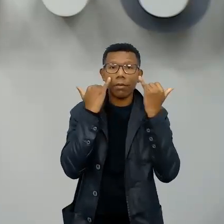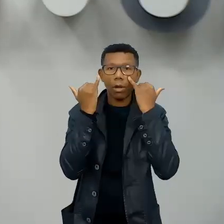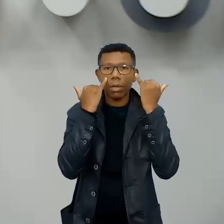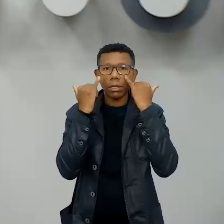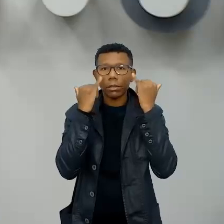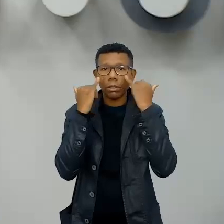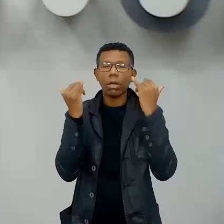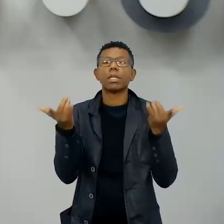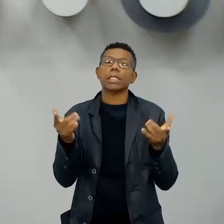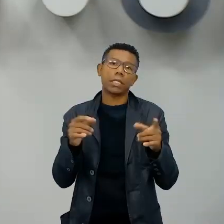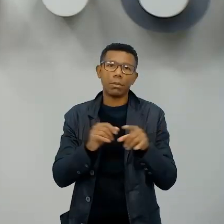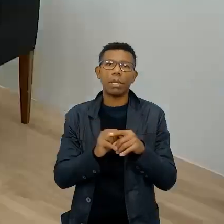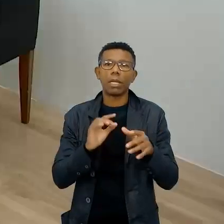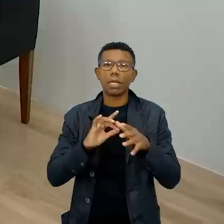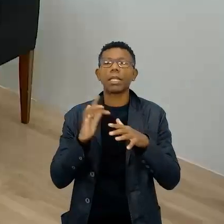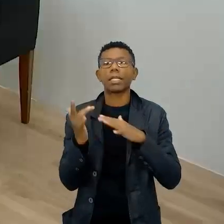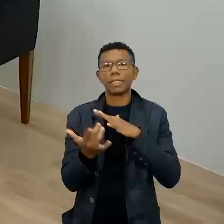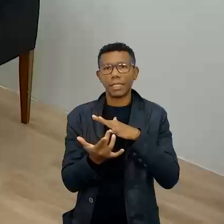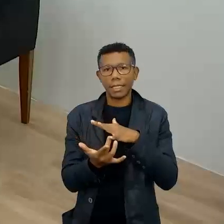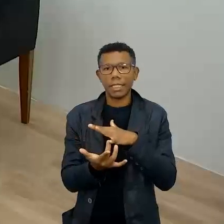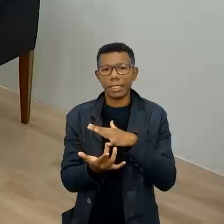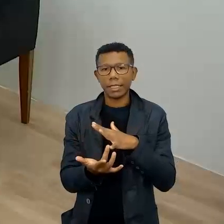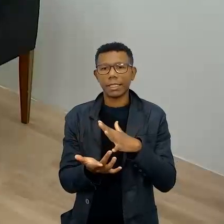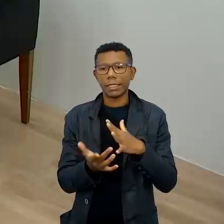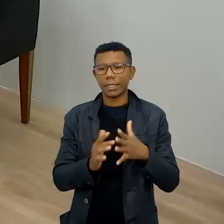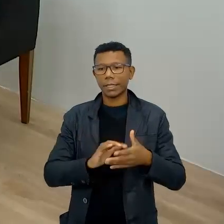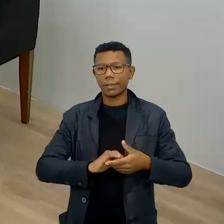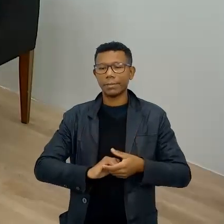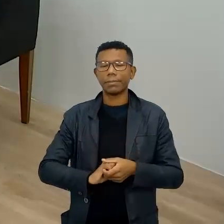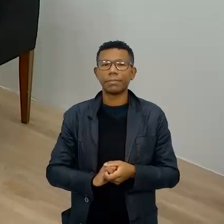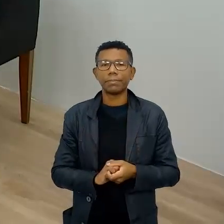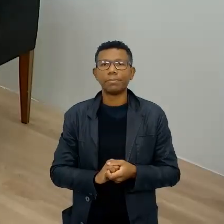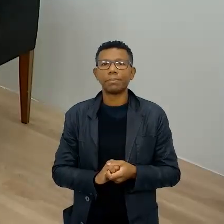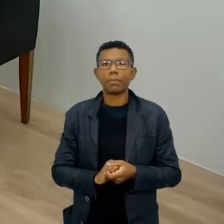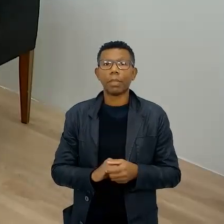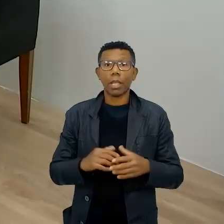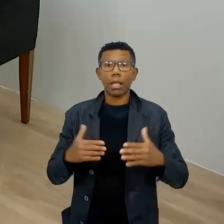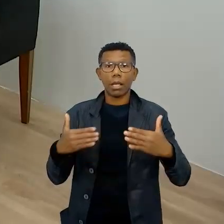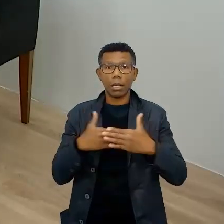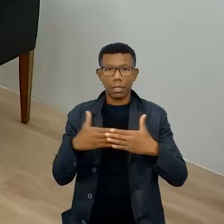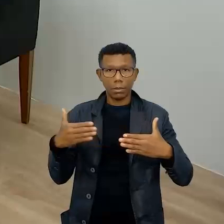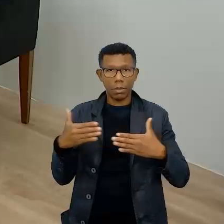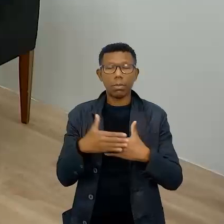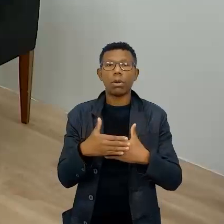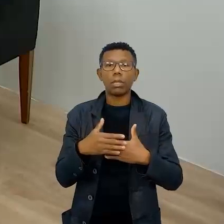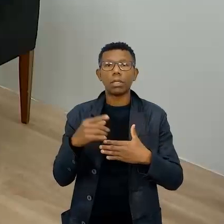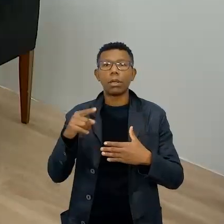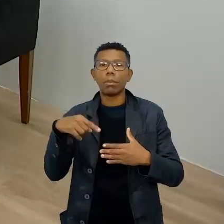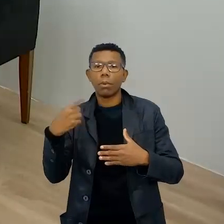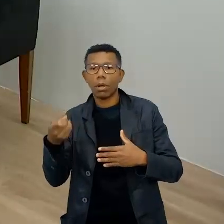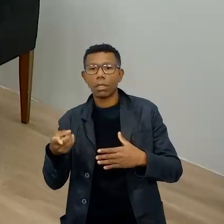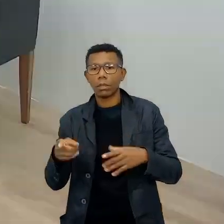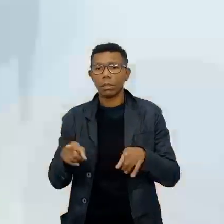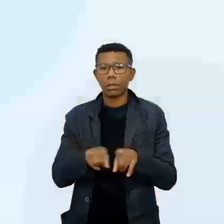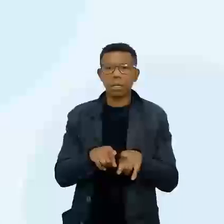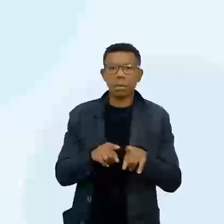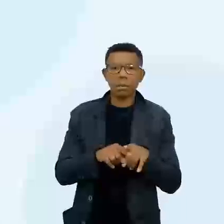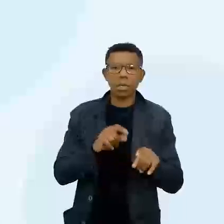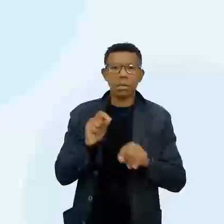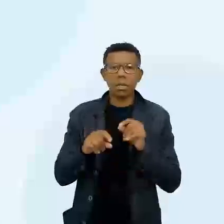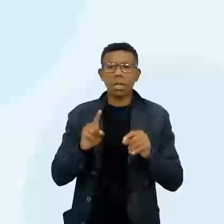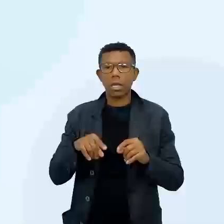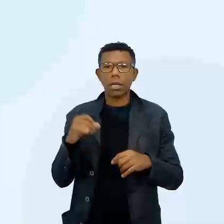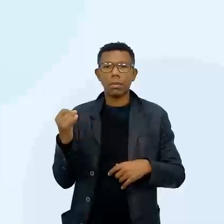mídia. Perfeito. Então, próximo slide, por favor. E aí trouxemos aqui alguns marcos legais, que é